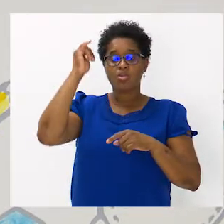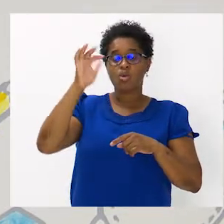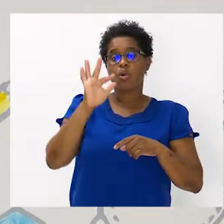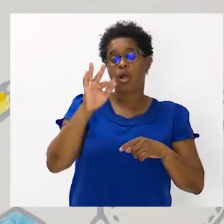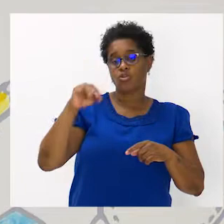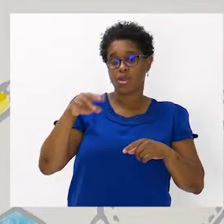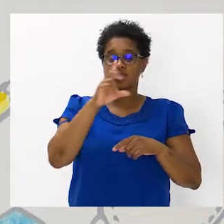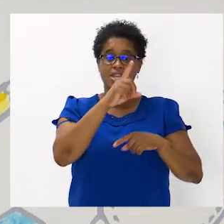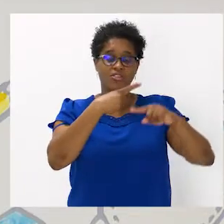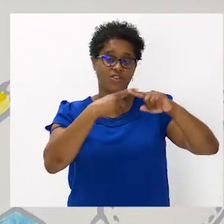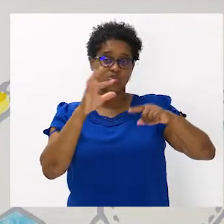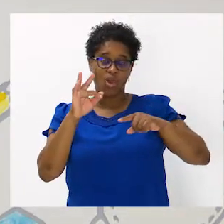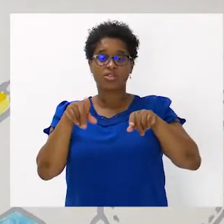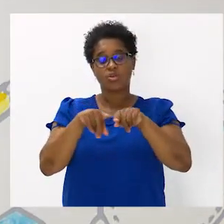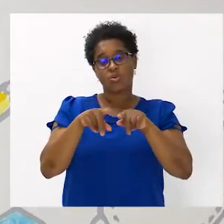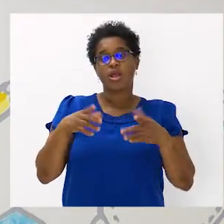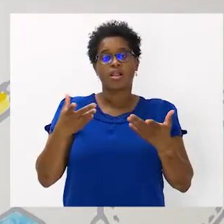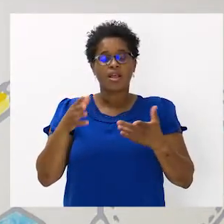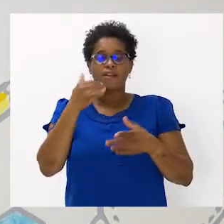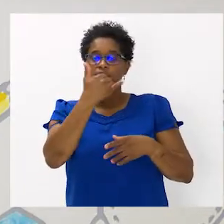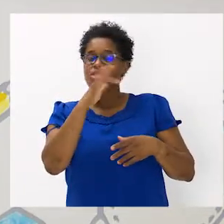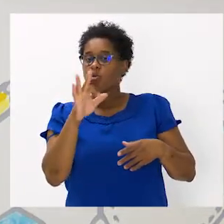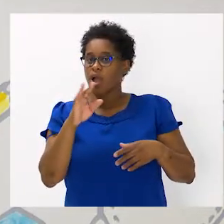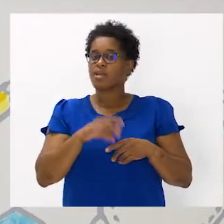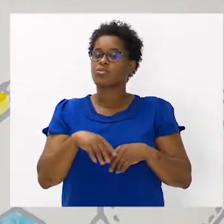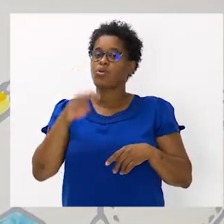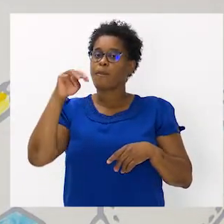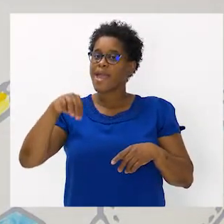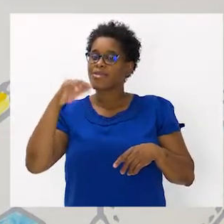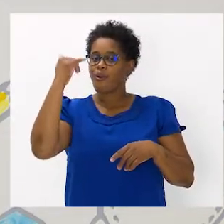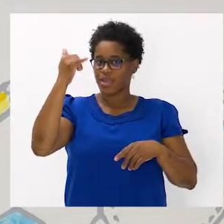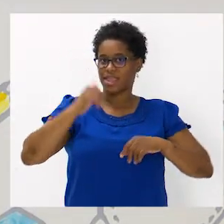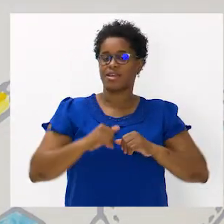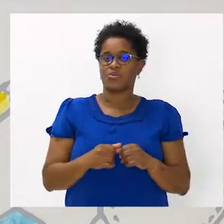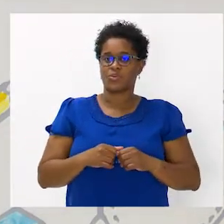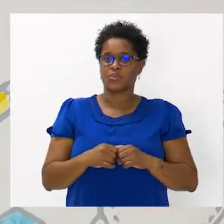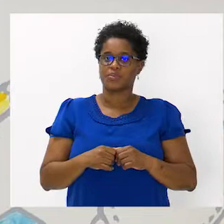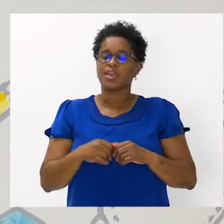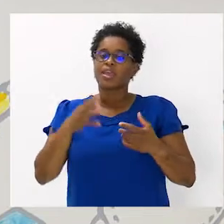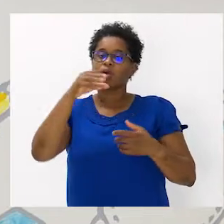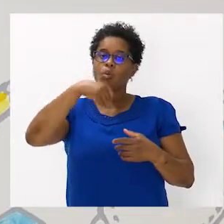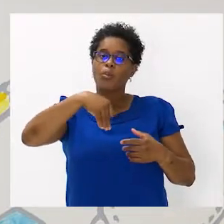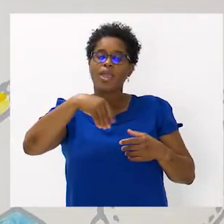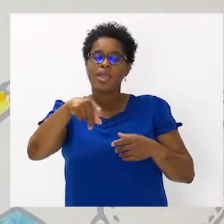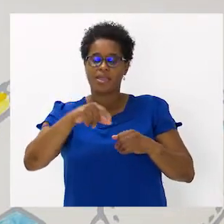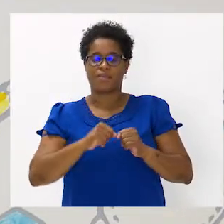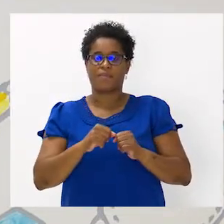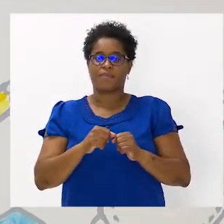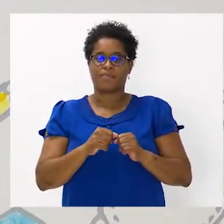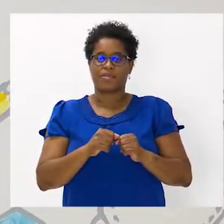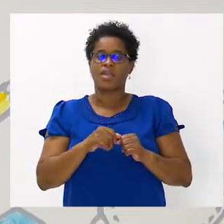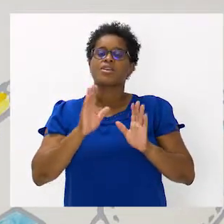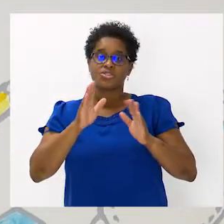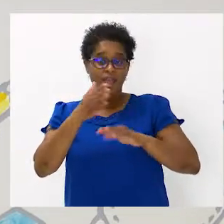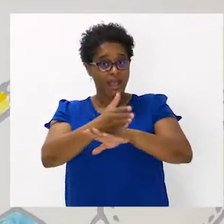4 metros. 6 vezes 4, bravo, 24 metros ao quadrado. E o perímetro, como